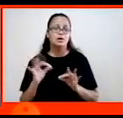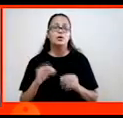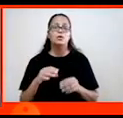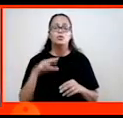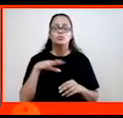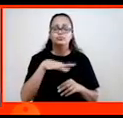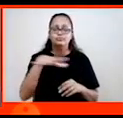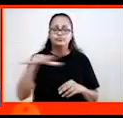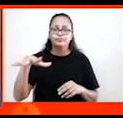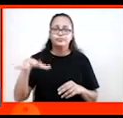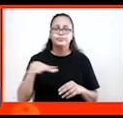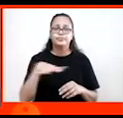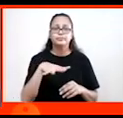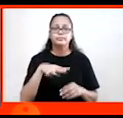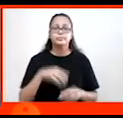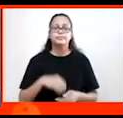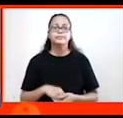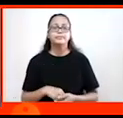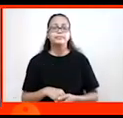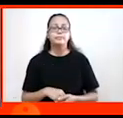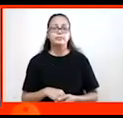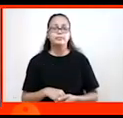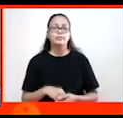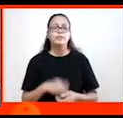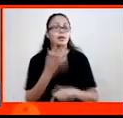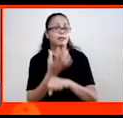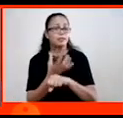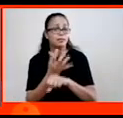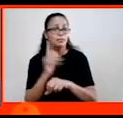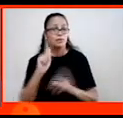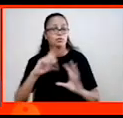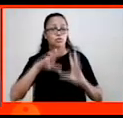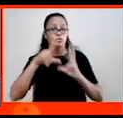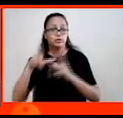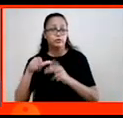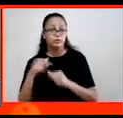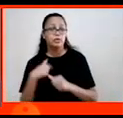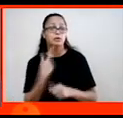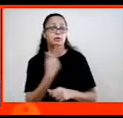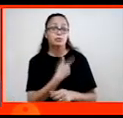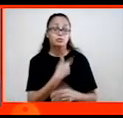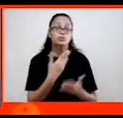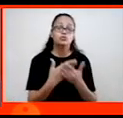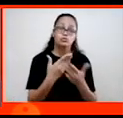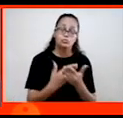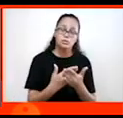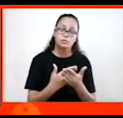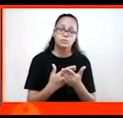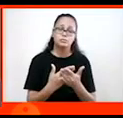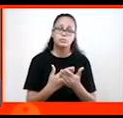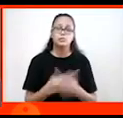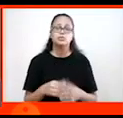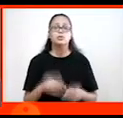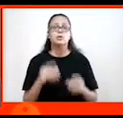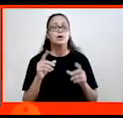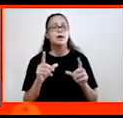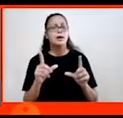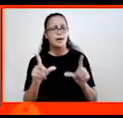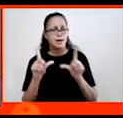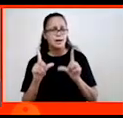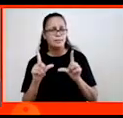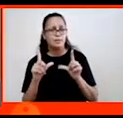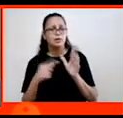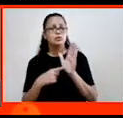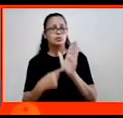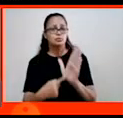o objeto de estudo da geografia, a disciplina que vocês estão estudando nesse momento. Essa imagem aqui ilustra produtos artesanais, certo?